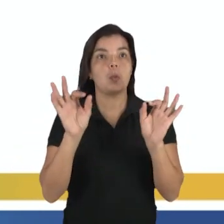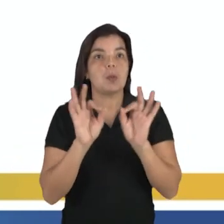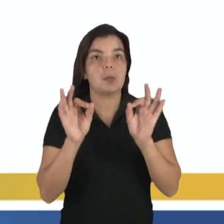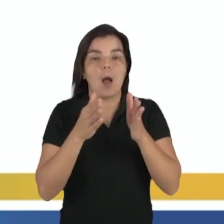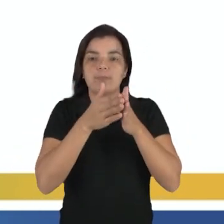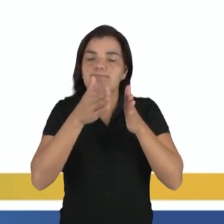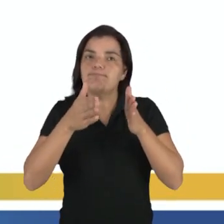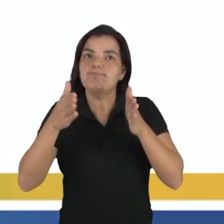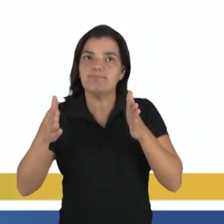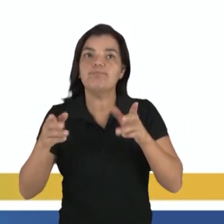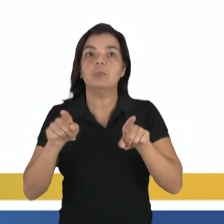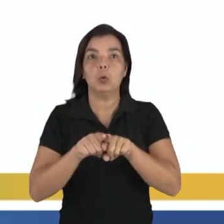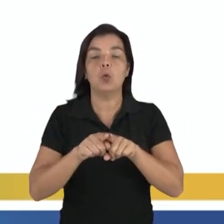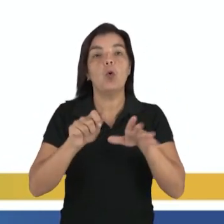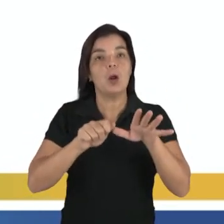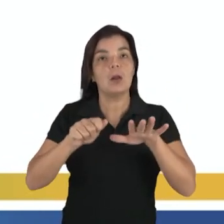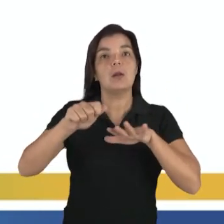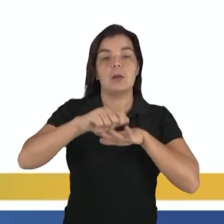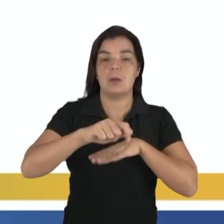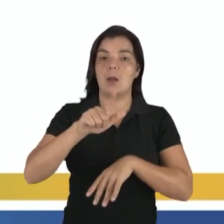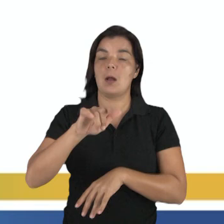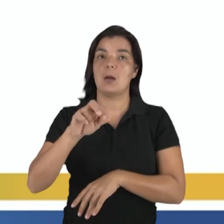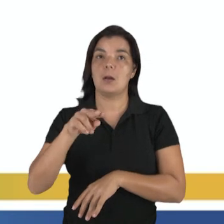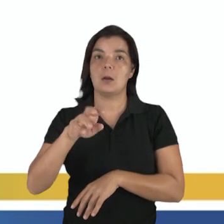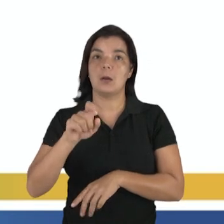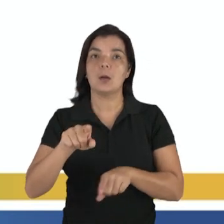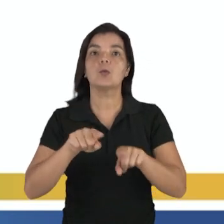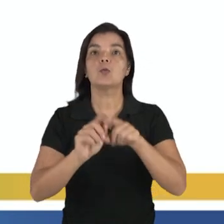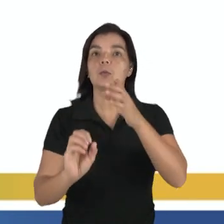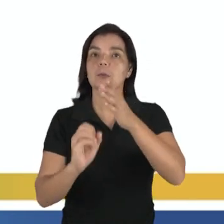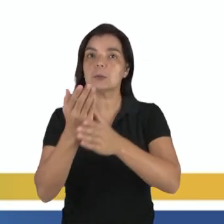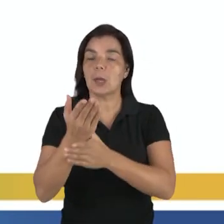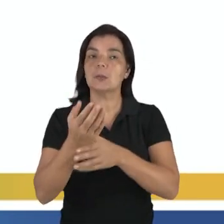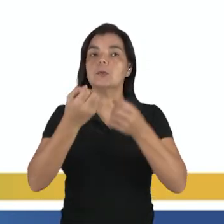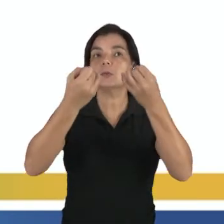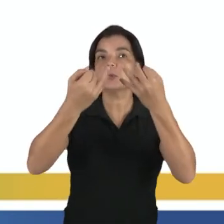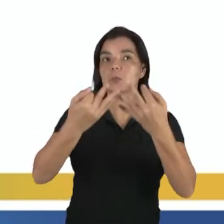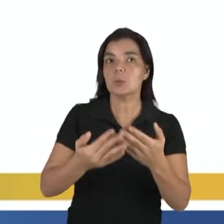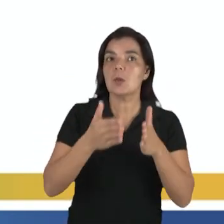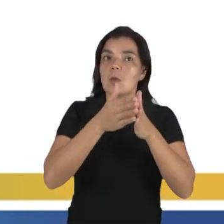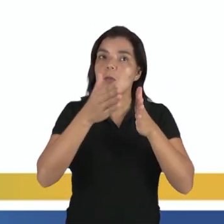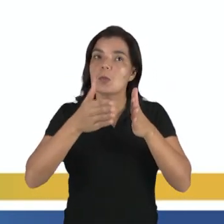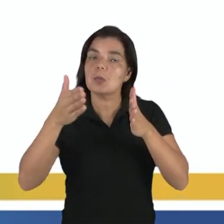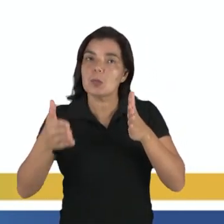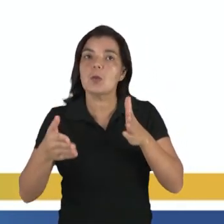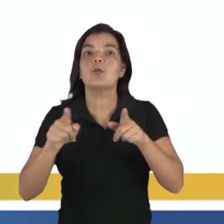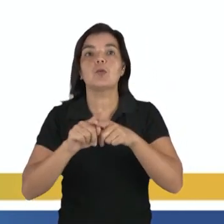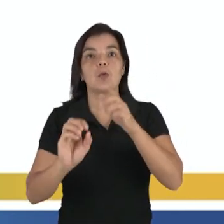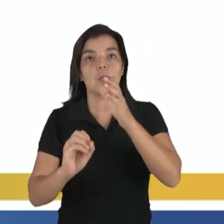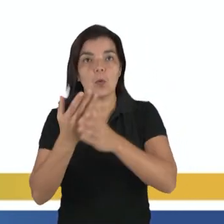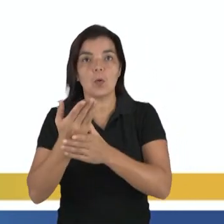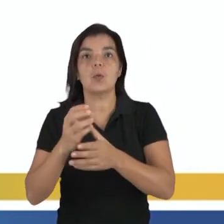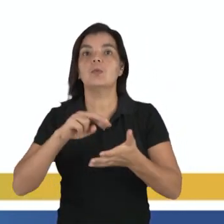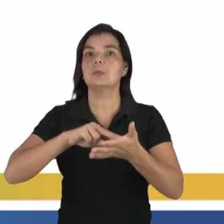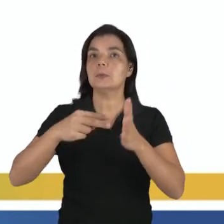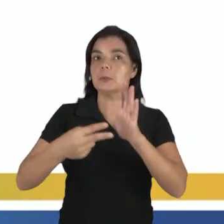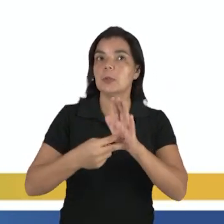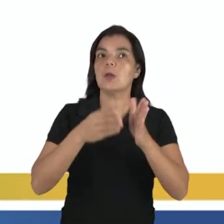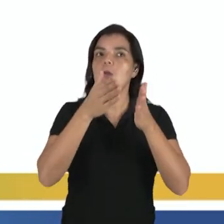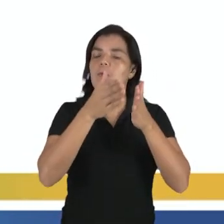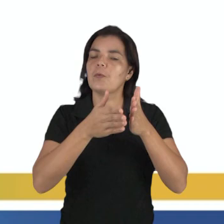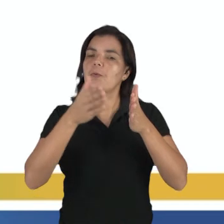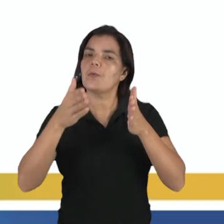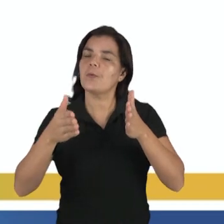não uma sequência linear. O enredo é linear quando os fatos são narrados na sequência temporal em que ocorre, ou